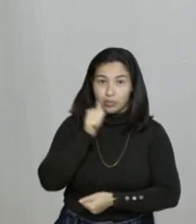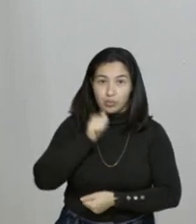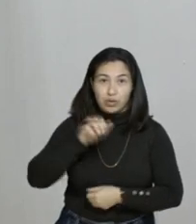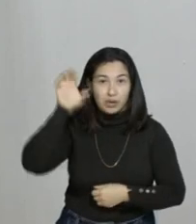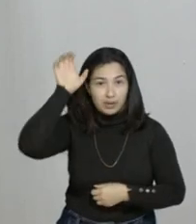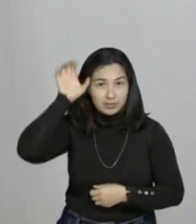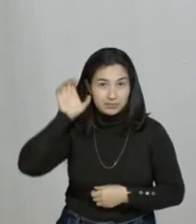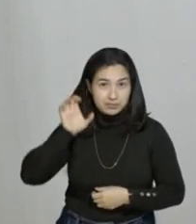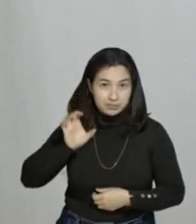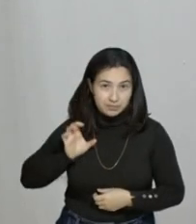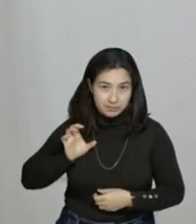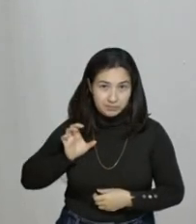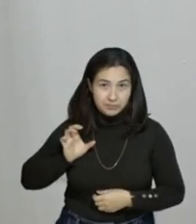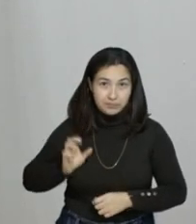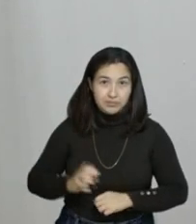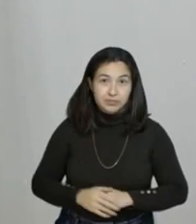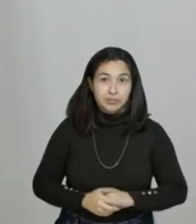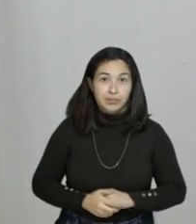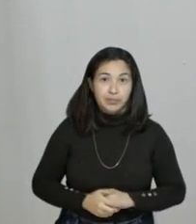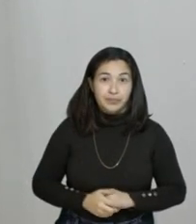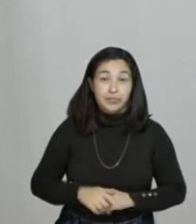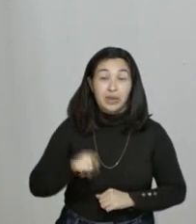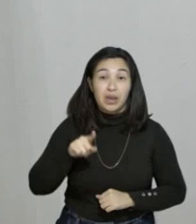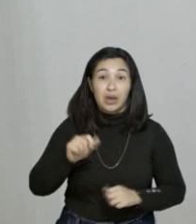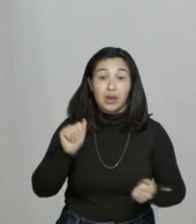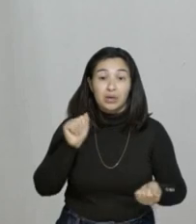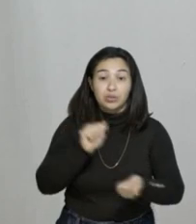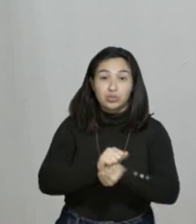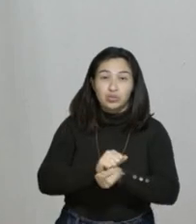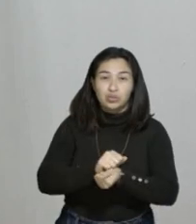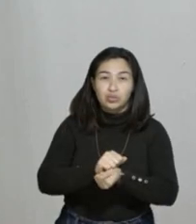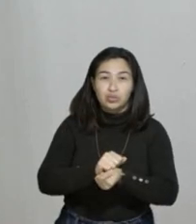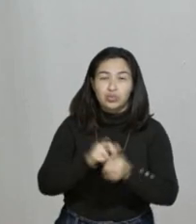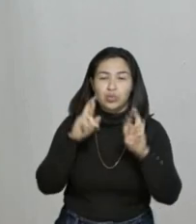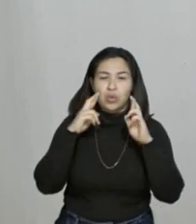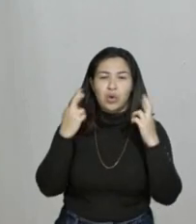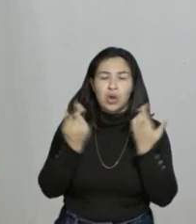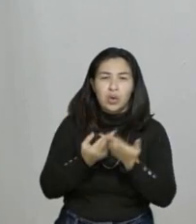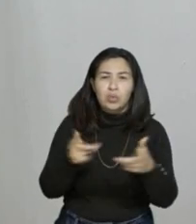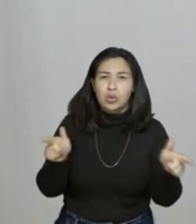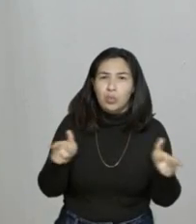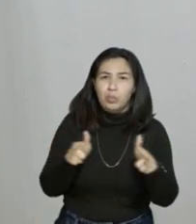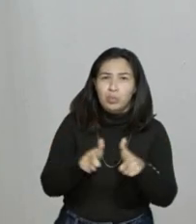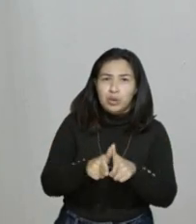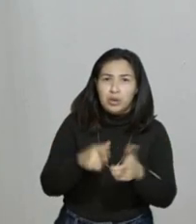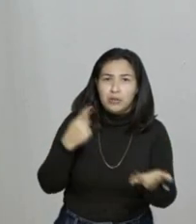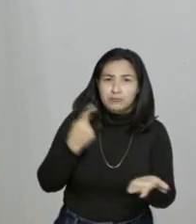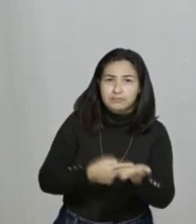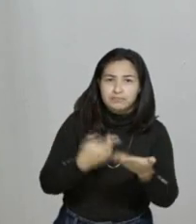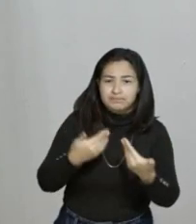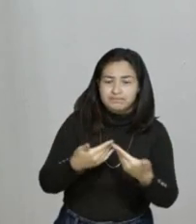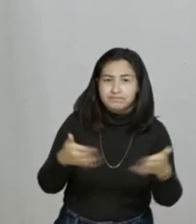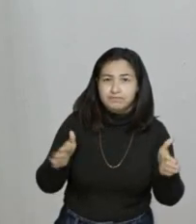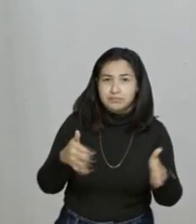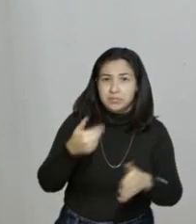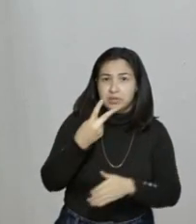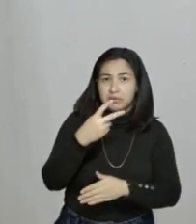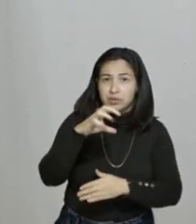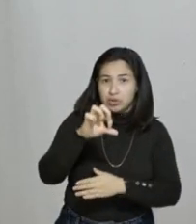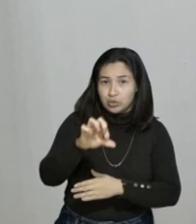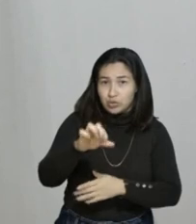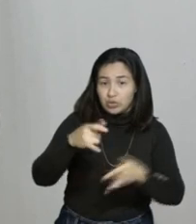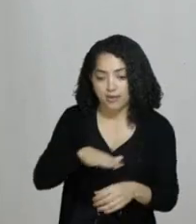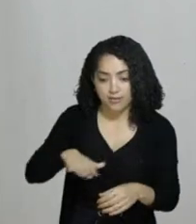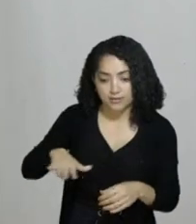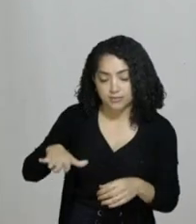de Estado da Saúde uma pequena cerimônia que marcou a abertura de 20 novos leitos de